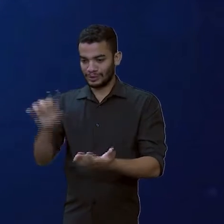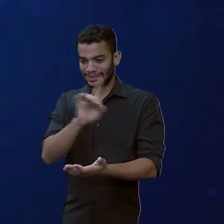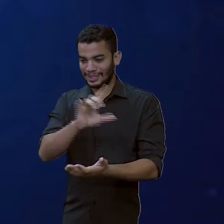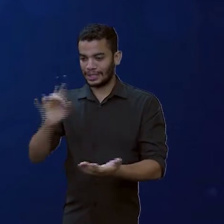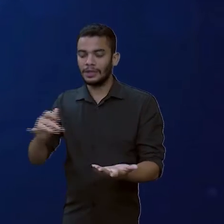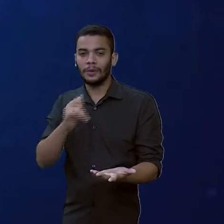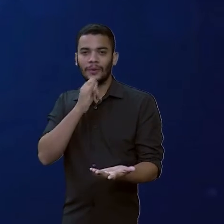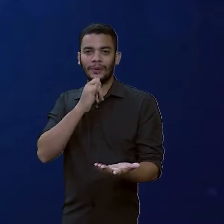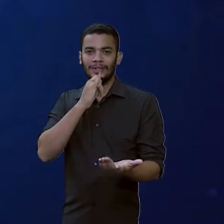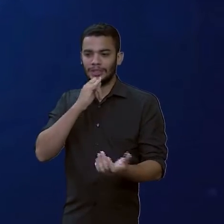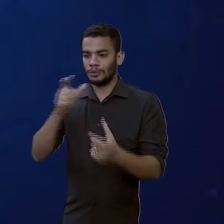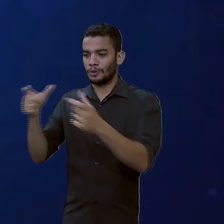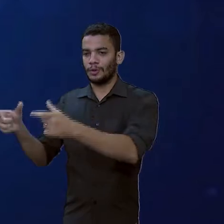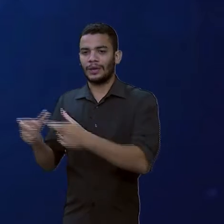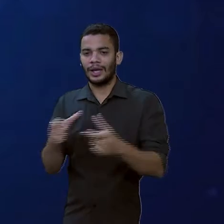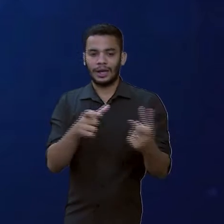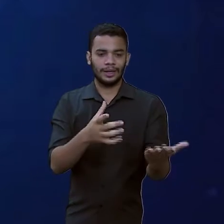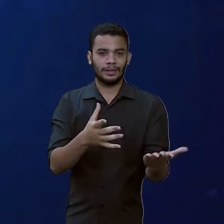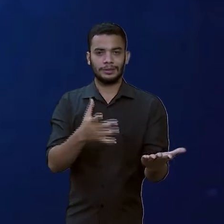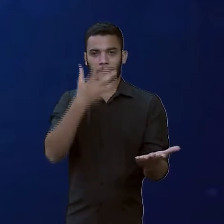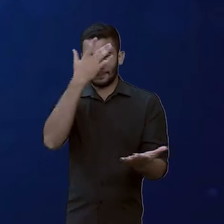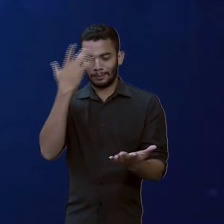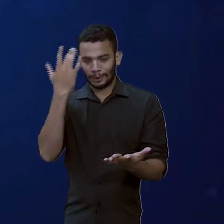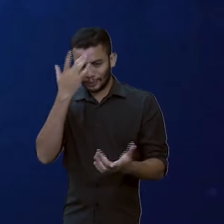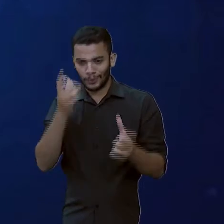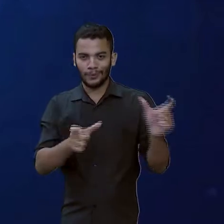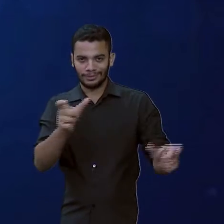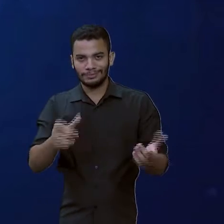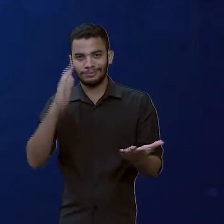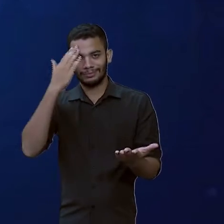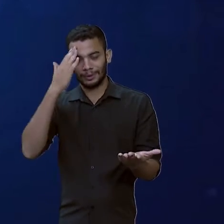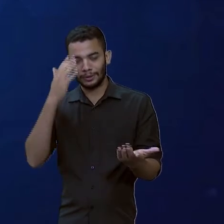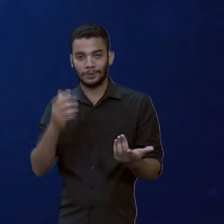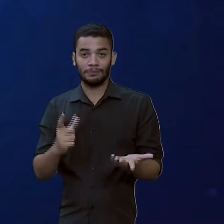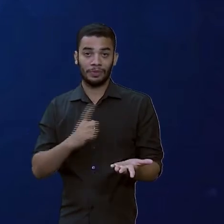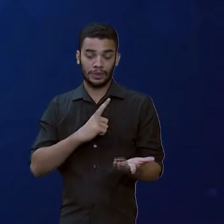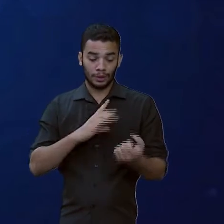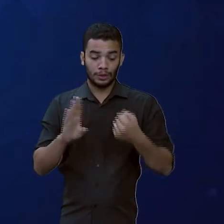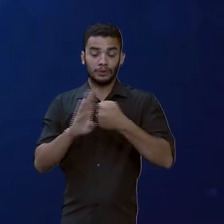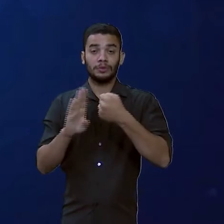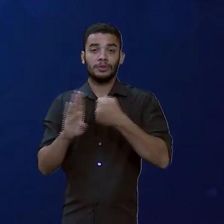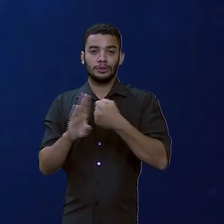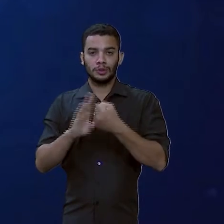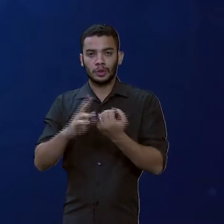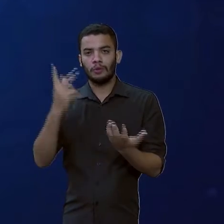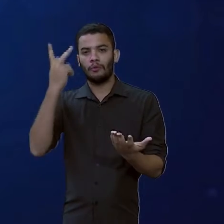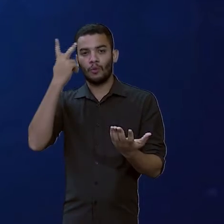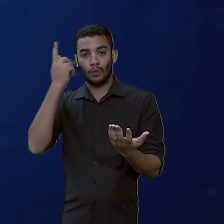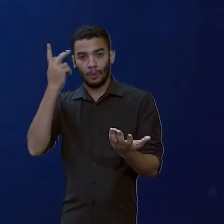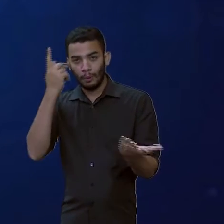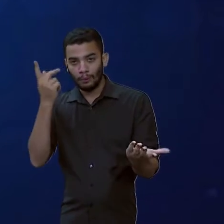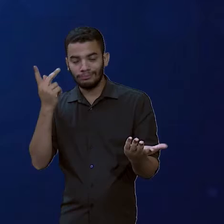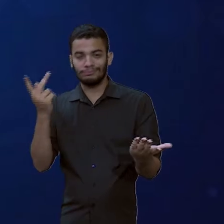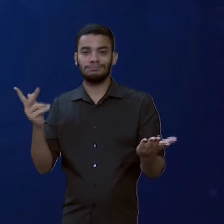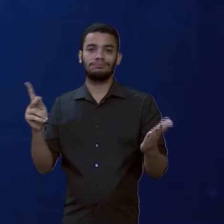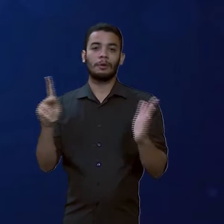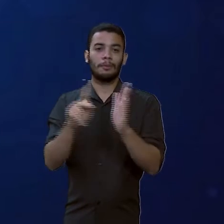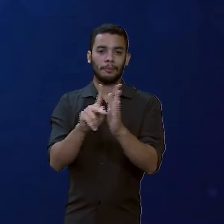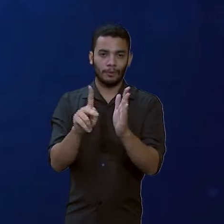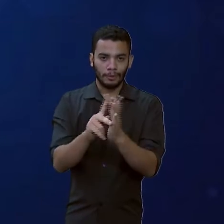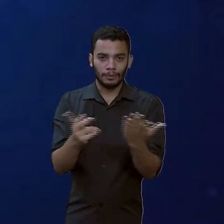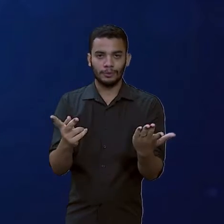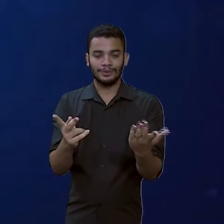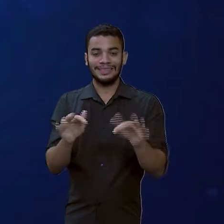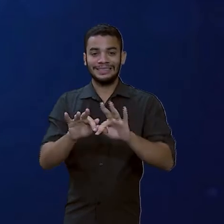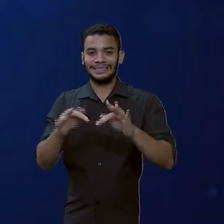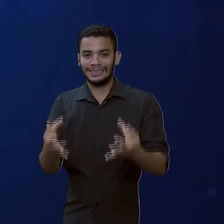ações, dentre outros. São classificados em comum e próprio, simples e composto, concreto